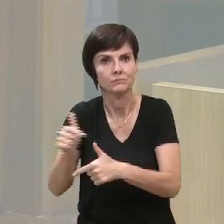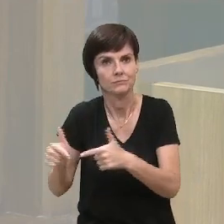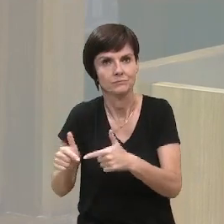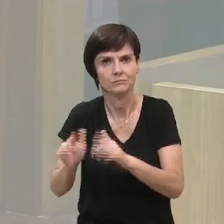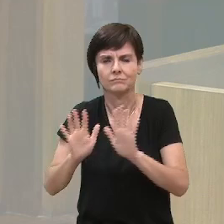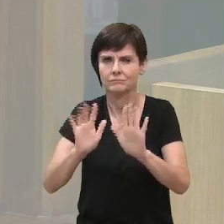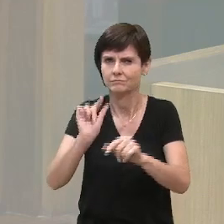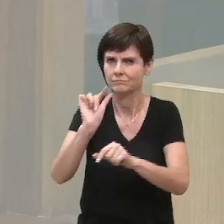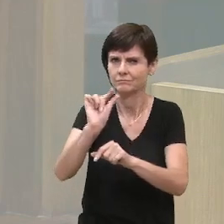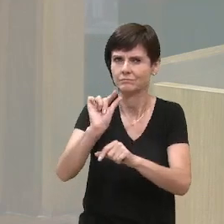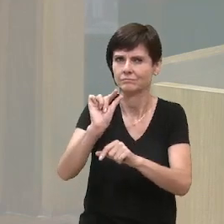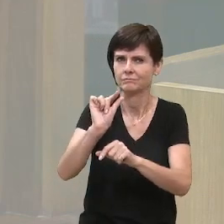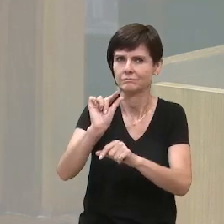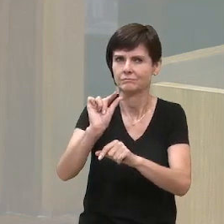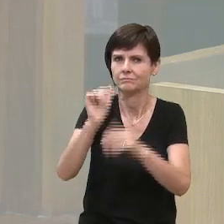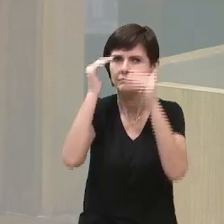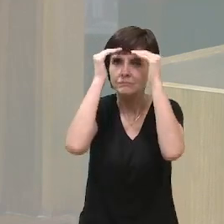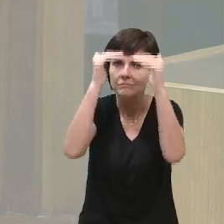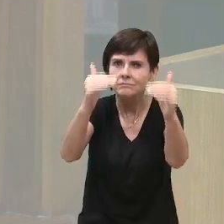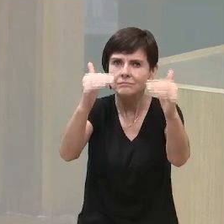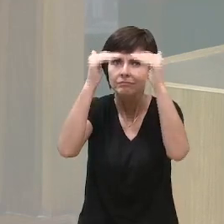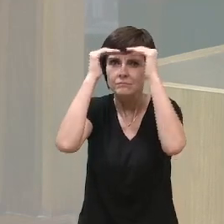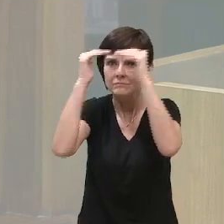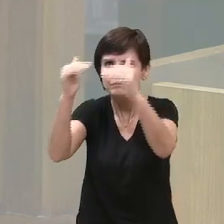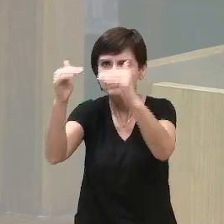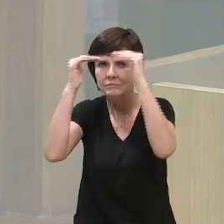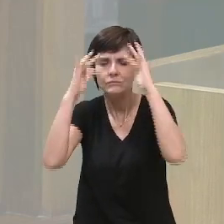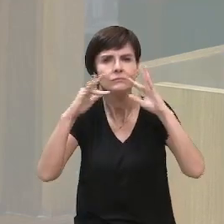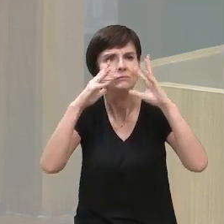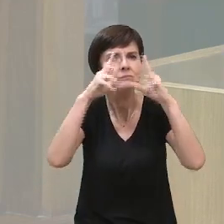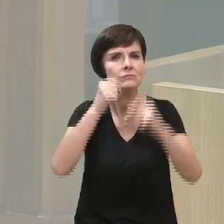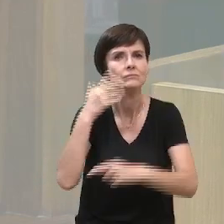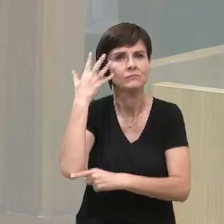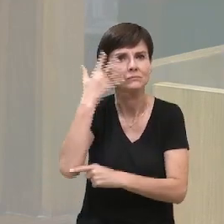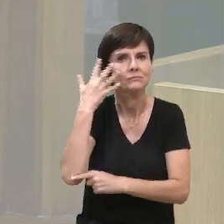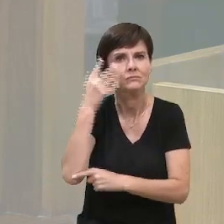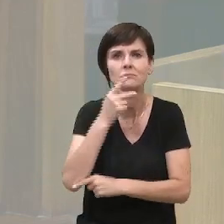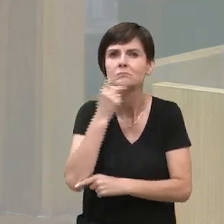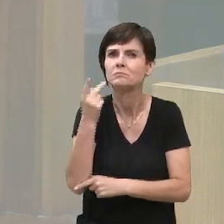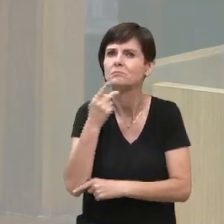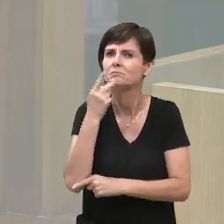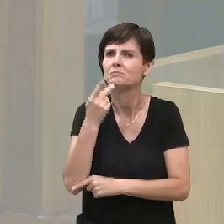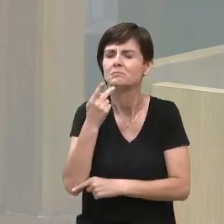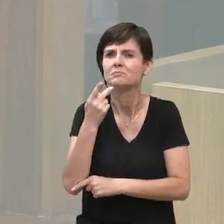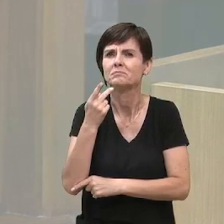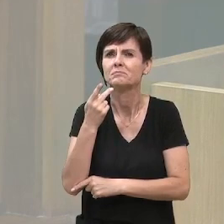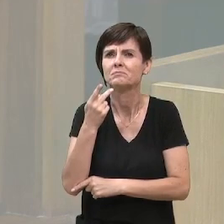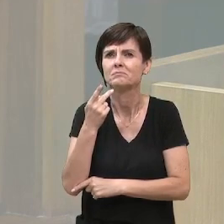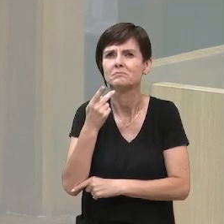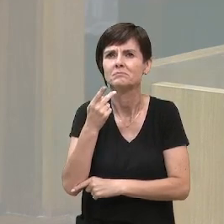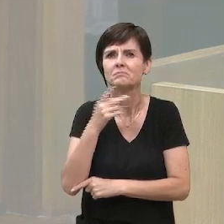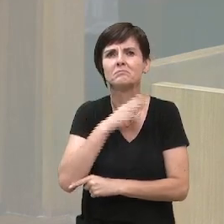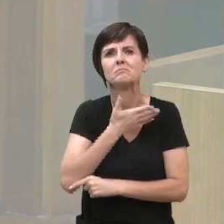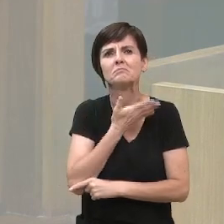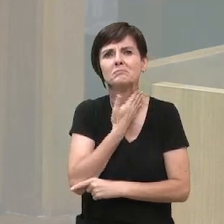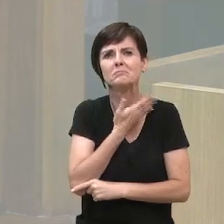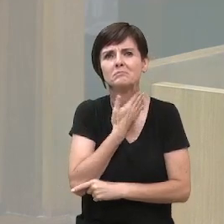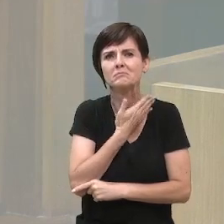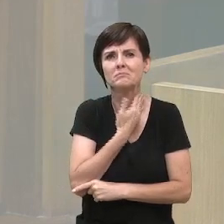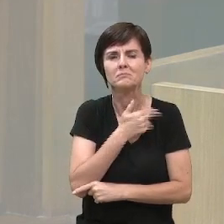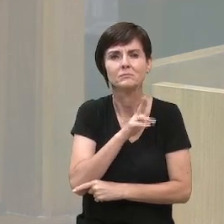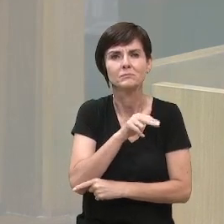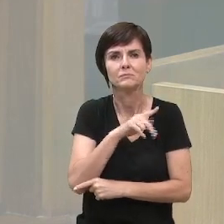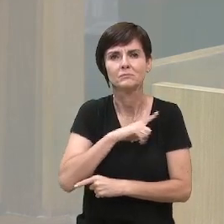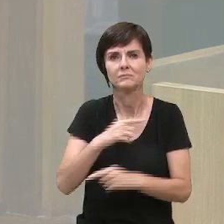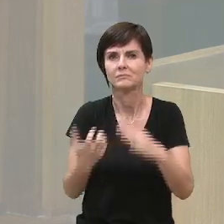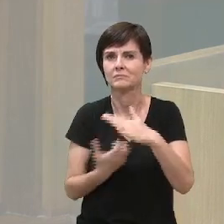só um pouquinho. Eu respeito todas as declarações aqui. Agora não venha se meter de pato a ganso aqui quem nunca teve empresa e não sabe como é que